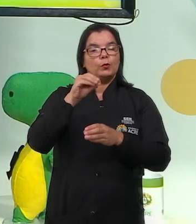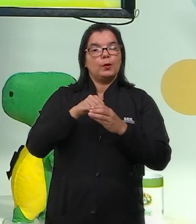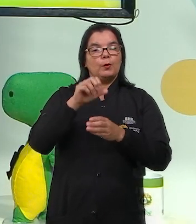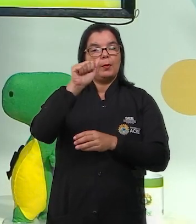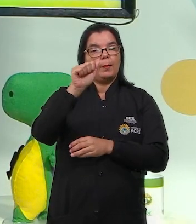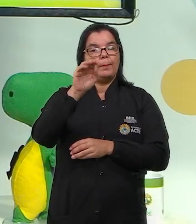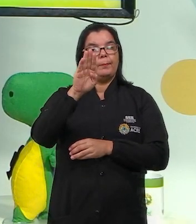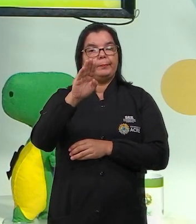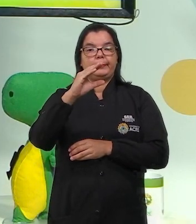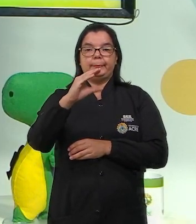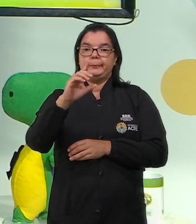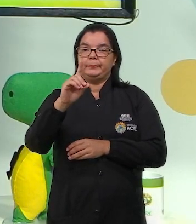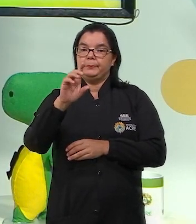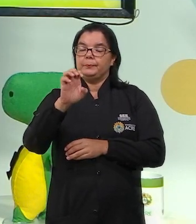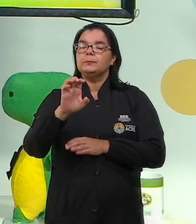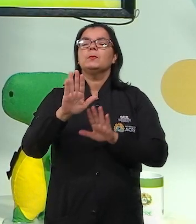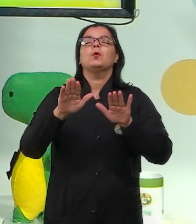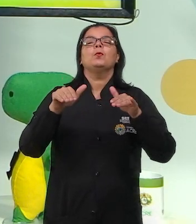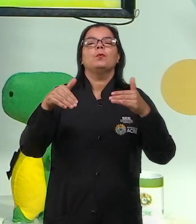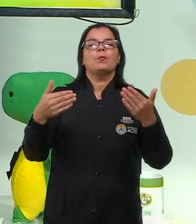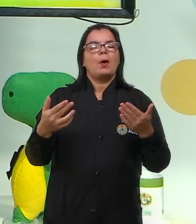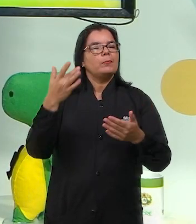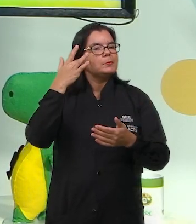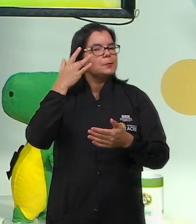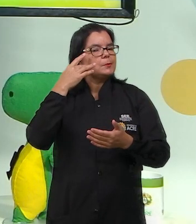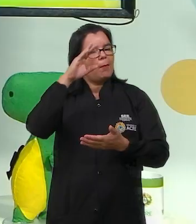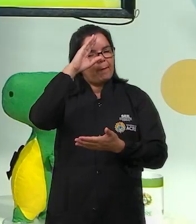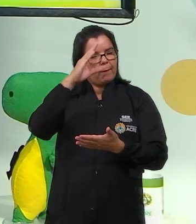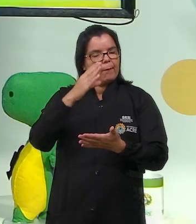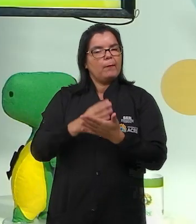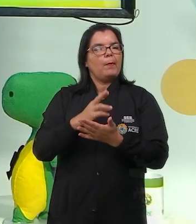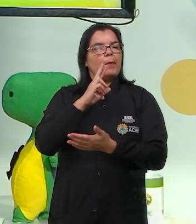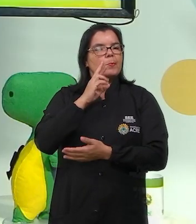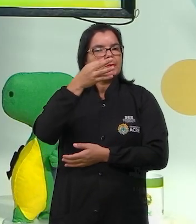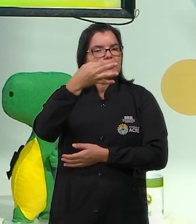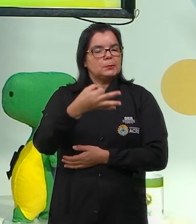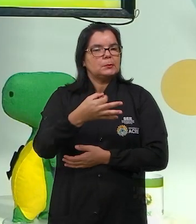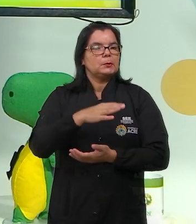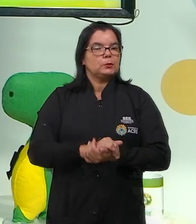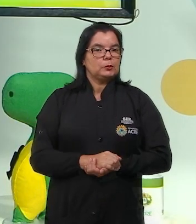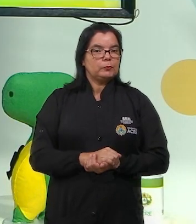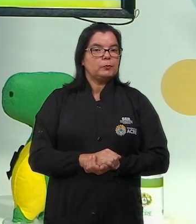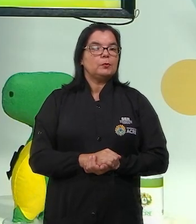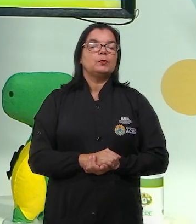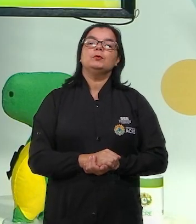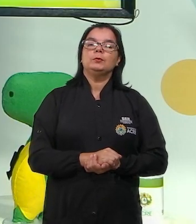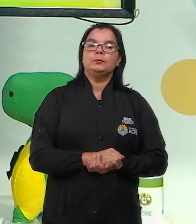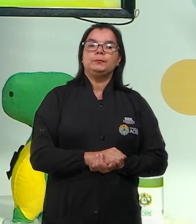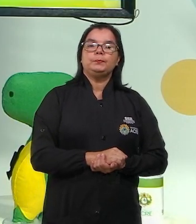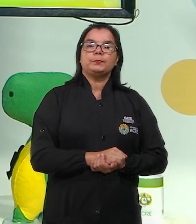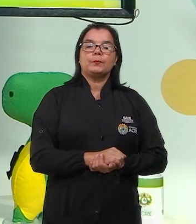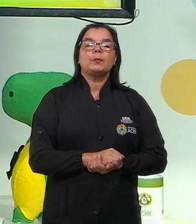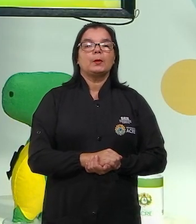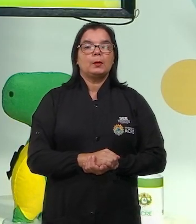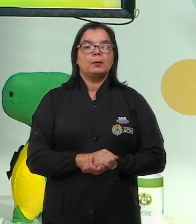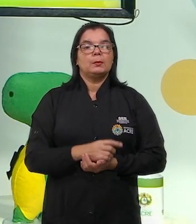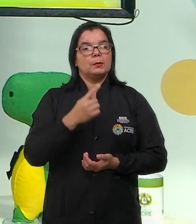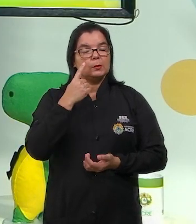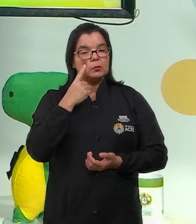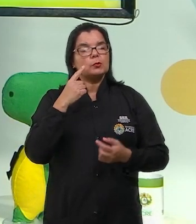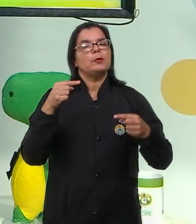opções, letra A, B, C, D e E, qual vocês acreditam que é a resposta correta, a alternativa e o gabarito que